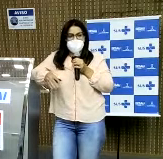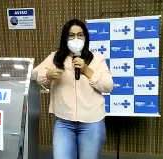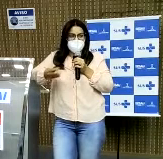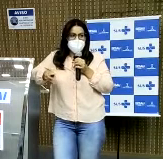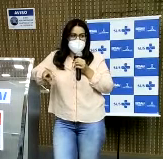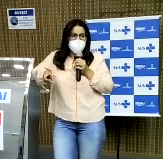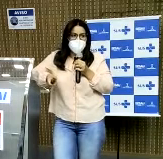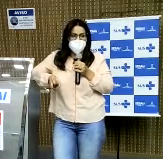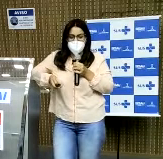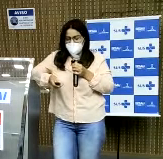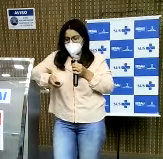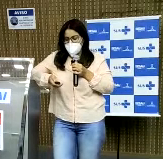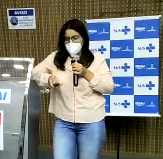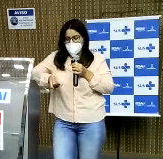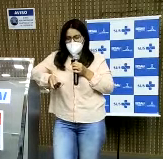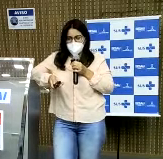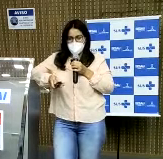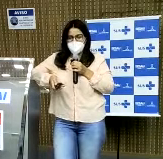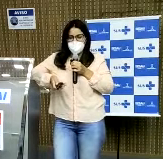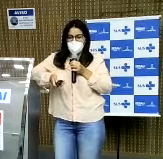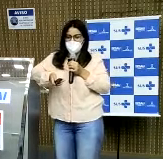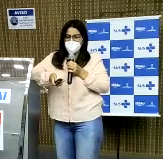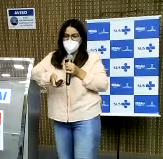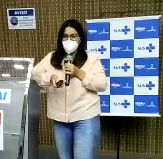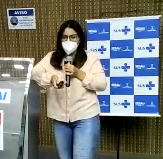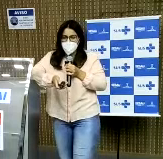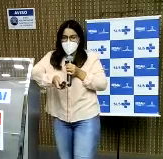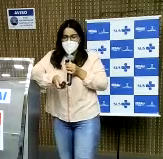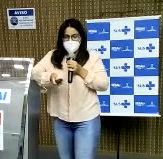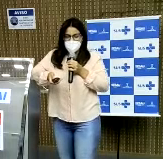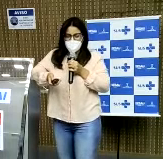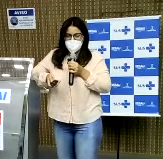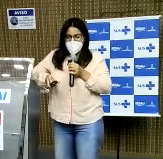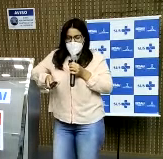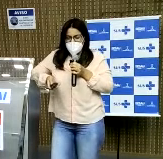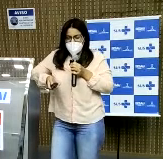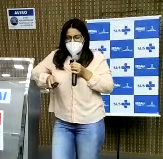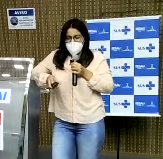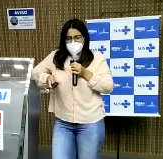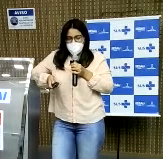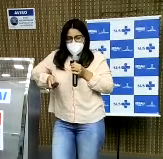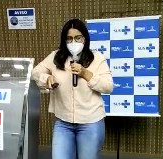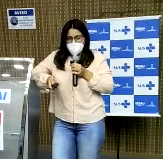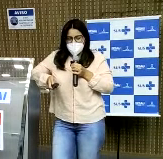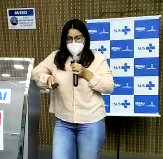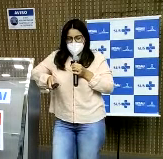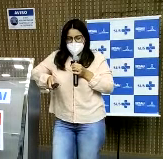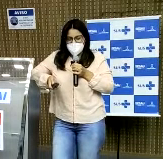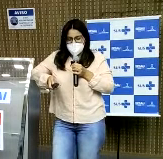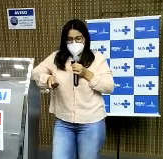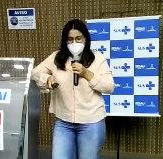vai começar a digitação efetiva. Então, esse número vai ser maior ano que vem. Saúde do idoso. Consultas médicas de enfermagem,